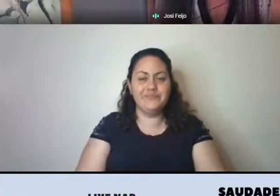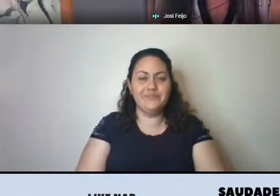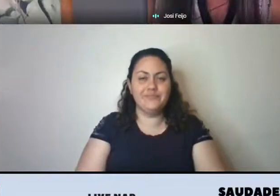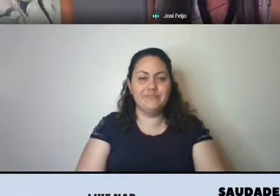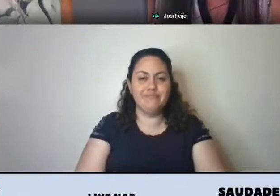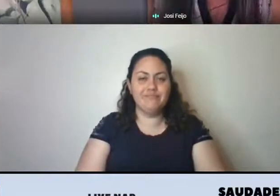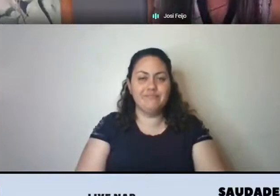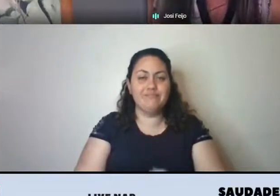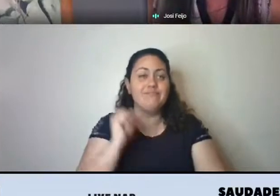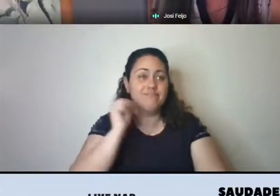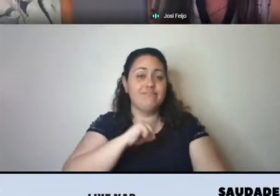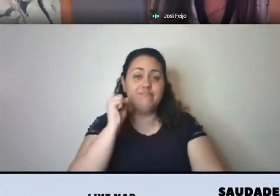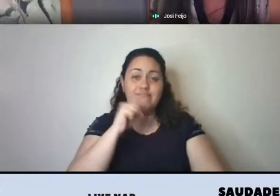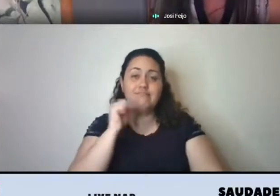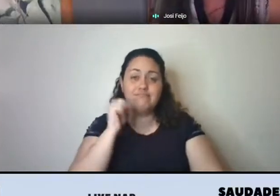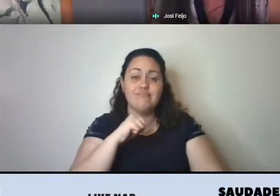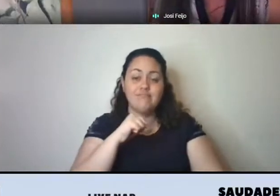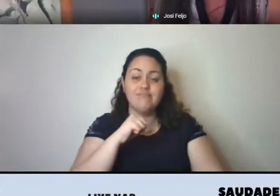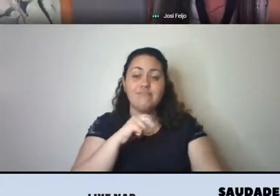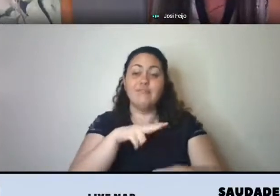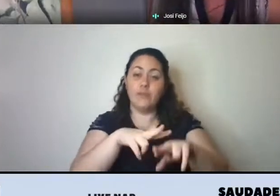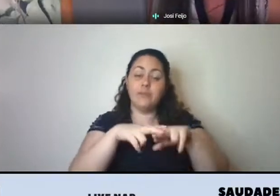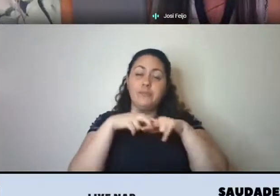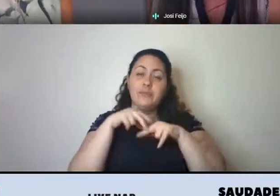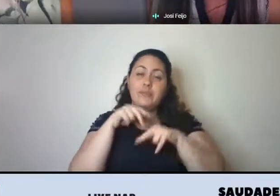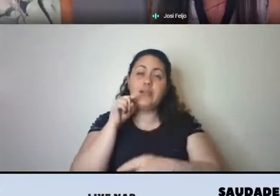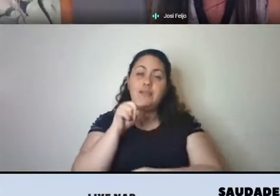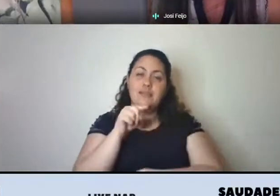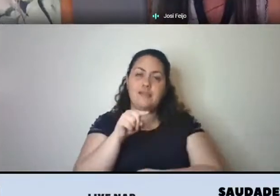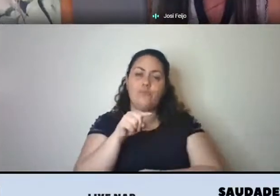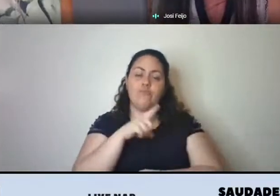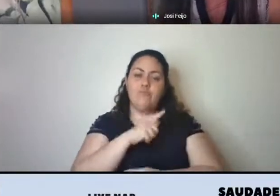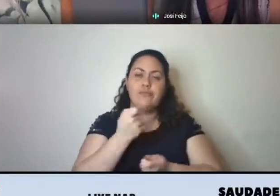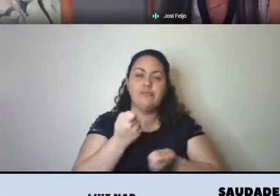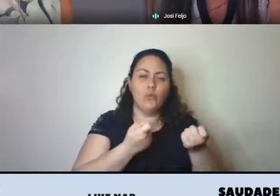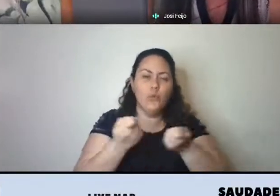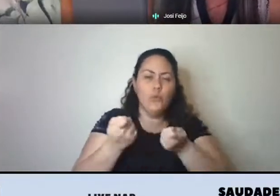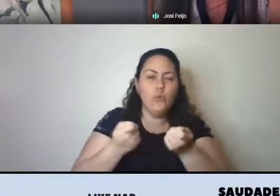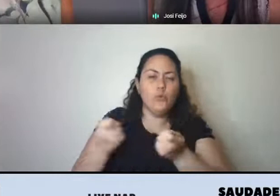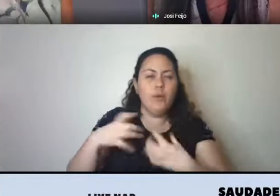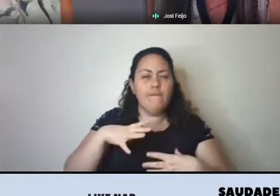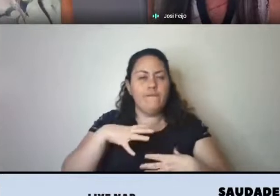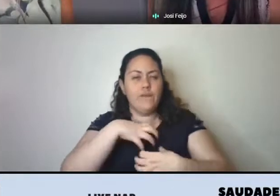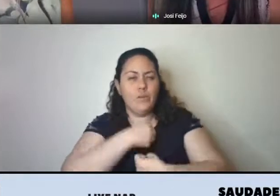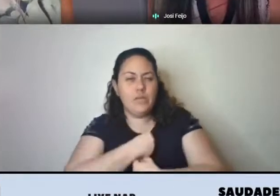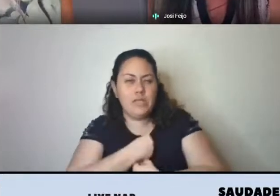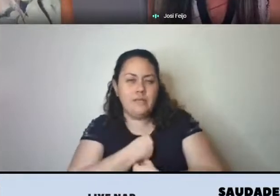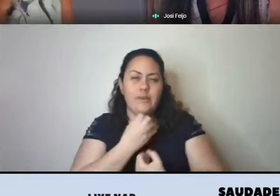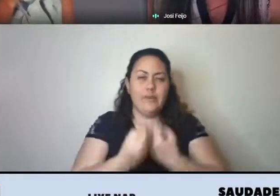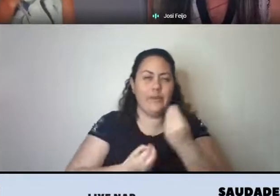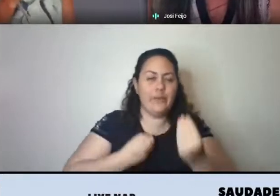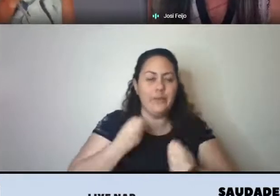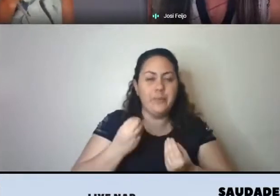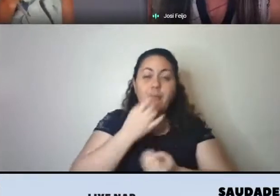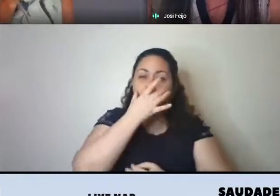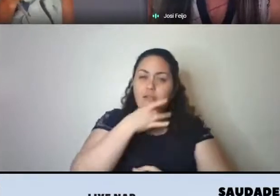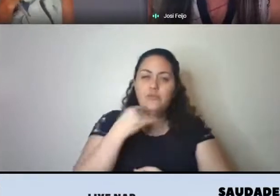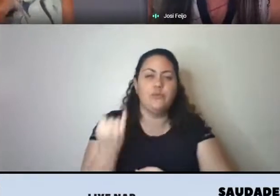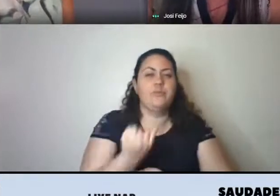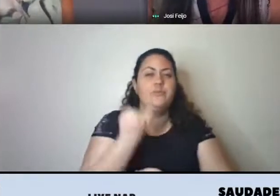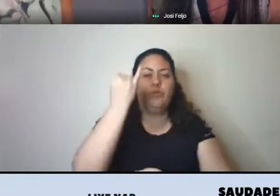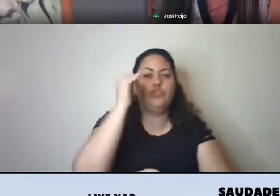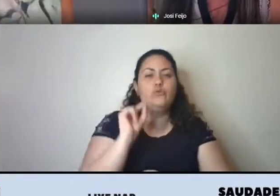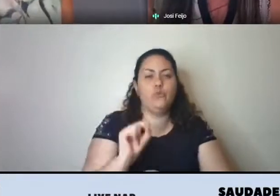Sim, sim. E eu acho que nesse sentido, né, no manejo dessas frustrações, eu acho muito importante, num primeiro momento,